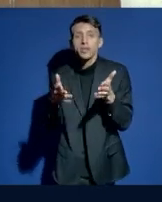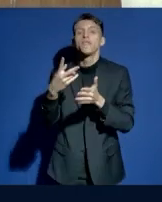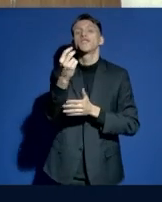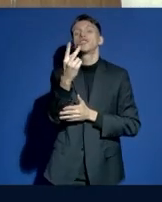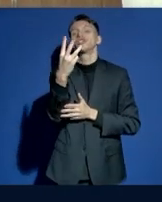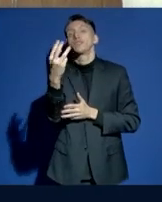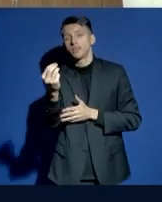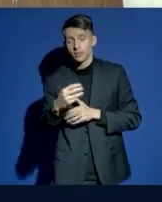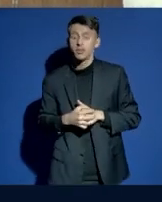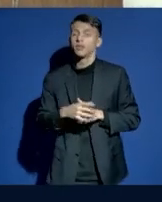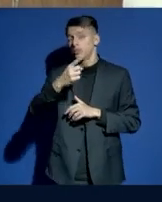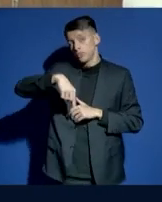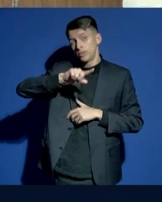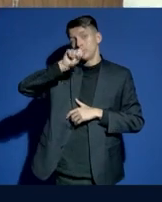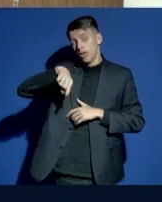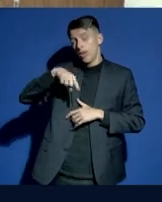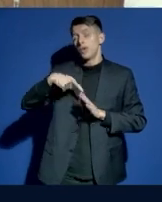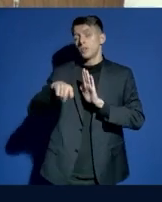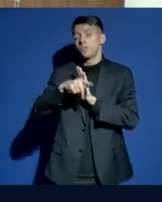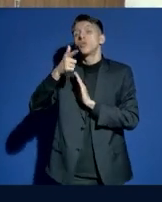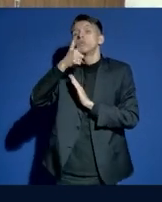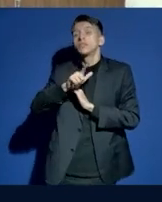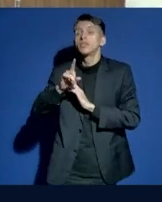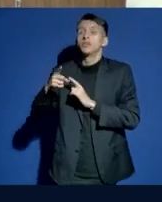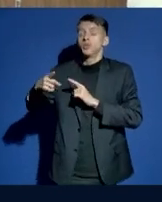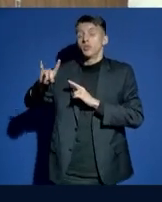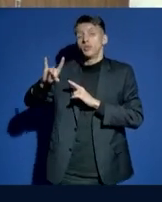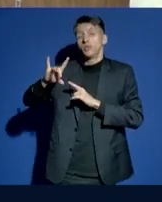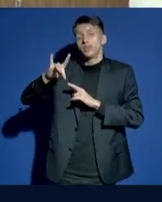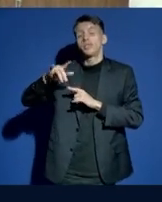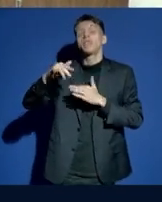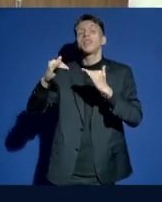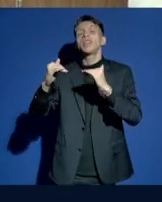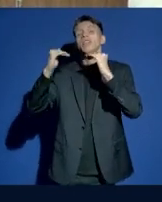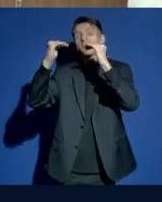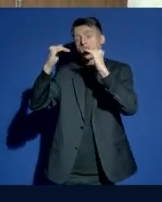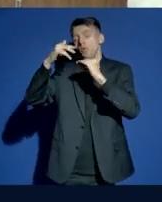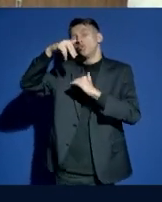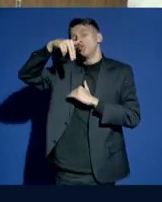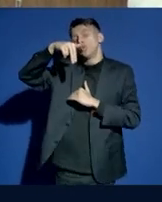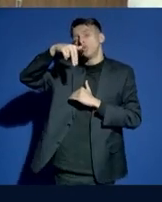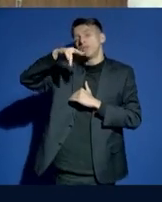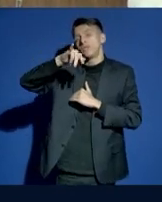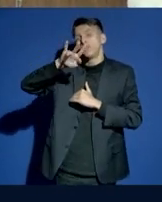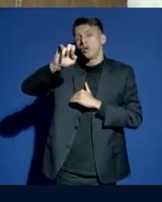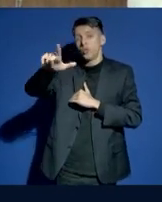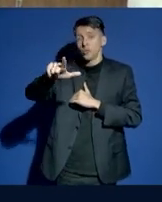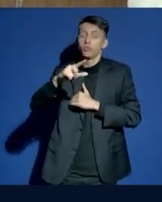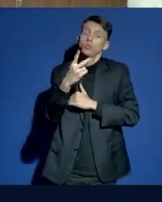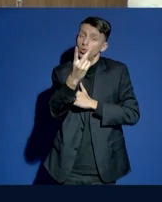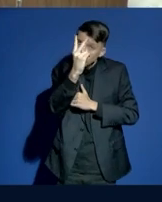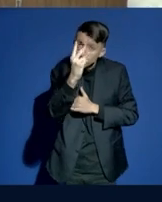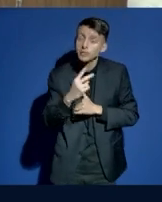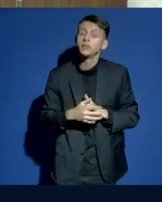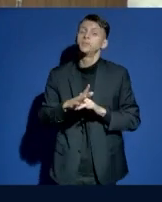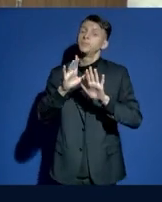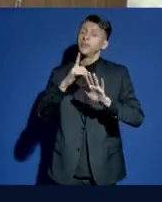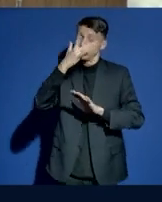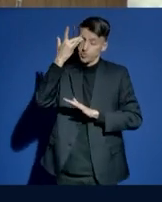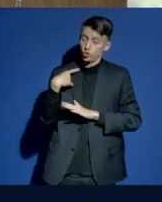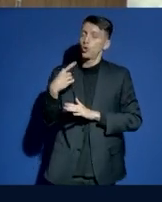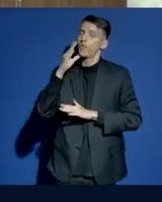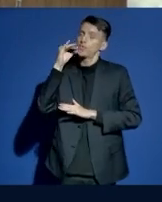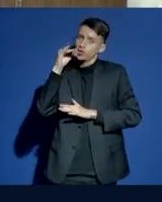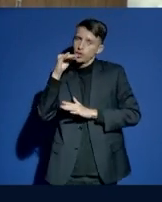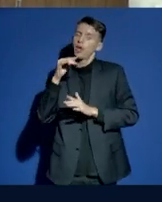ampliar não eu falei que nós somos um equipamento de automação nível 2 né ele roda sozinho ao lado da colhedora Mas ele tem um operador que faz